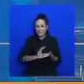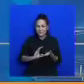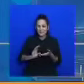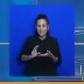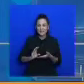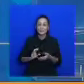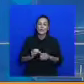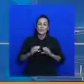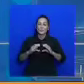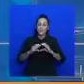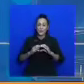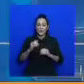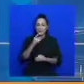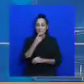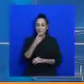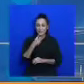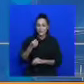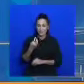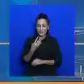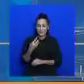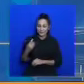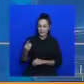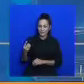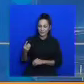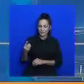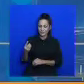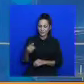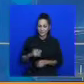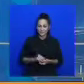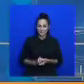41. Vermelha, 41.